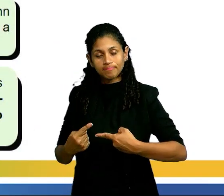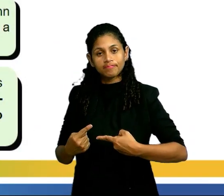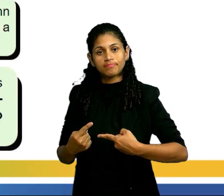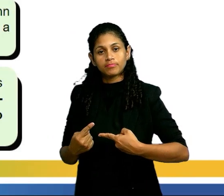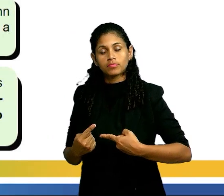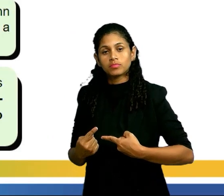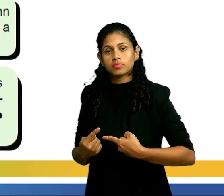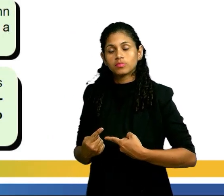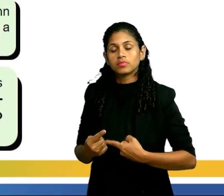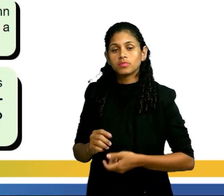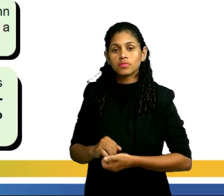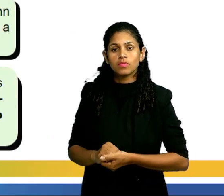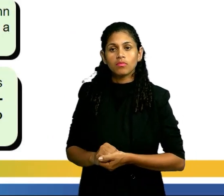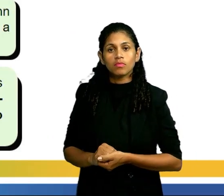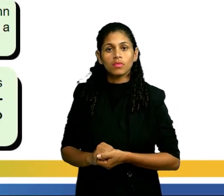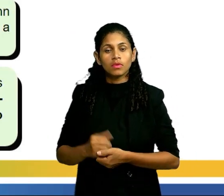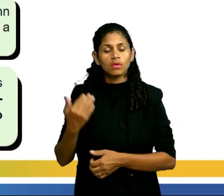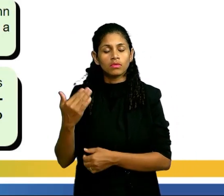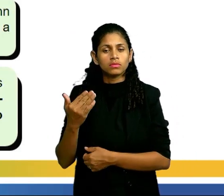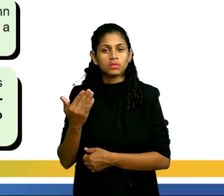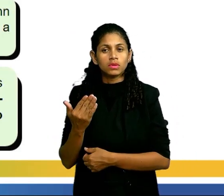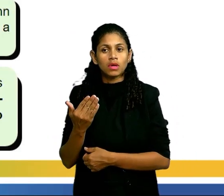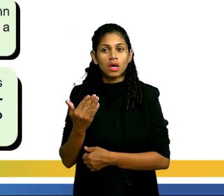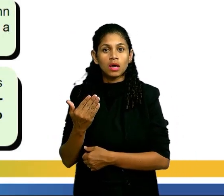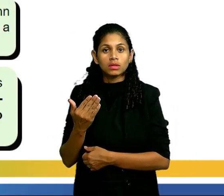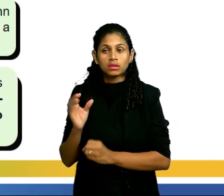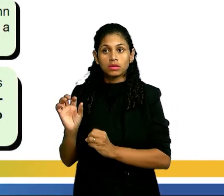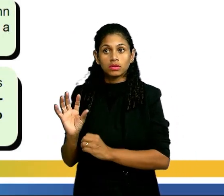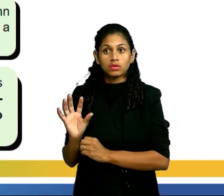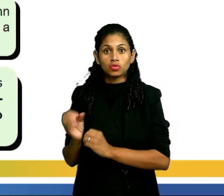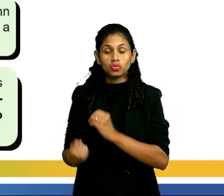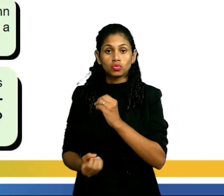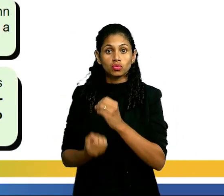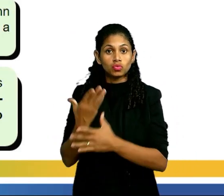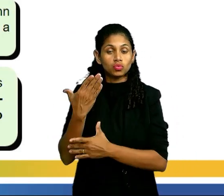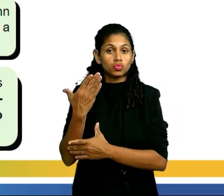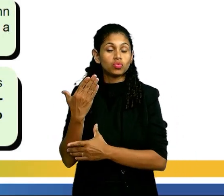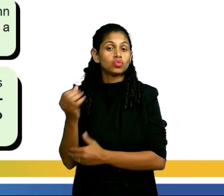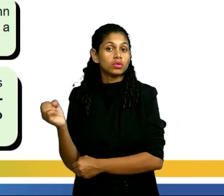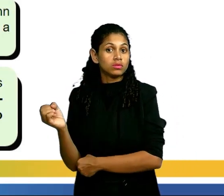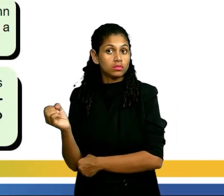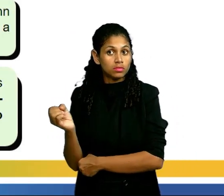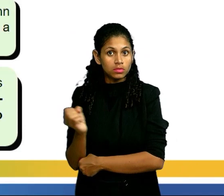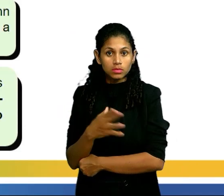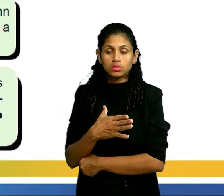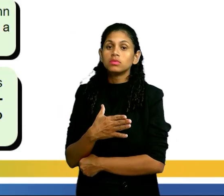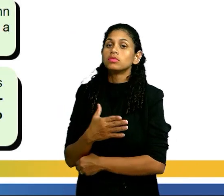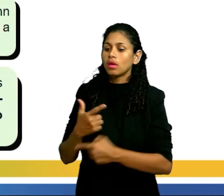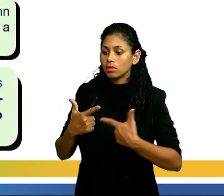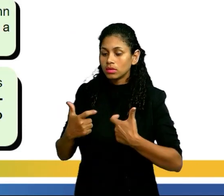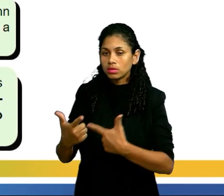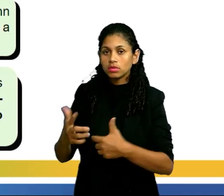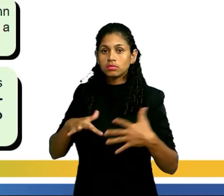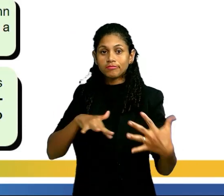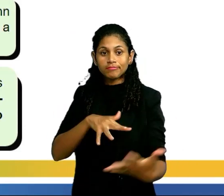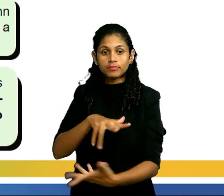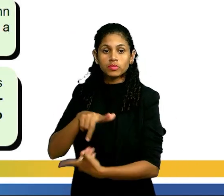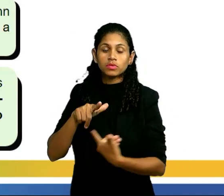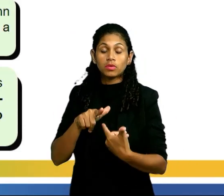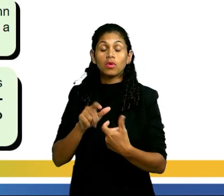né, em que quase se torna aí uma terceira guerra mundial foi, por exemplo, a crise dos mísseis de